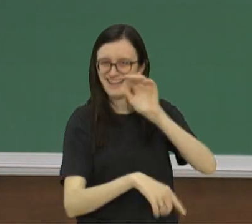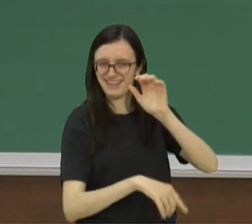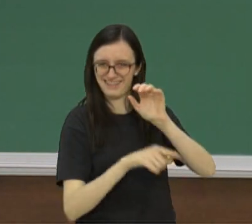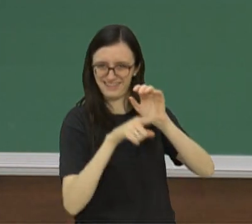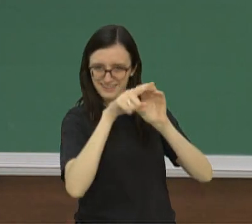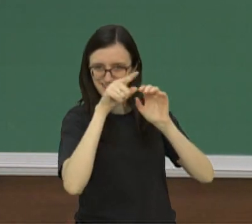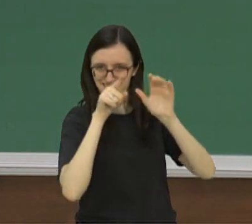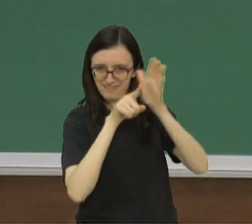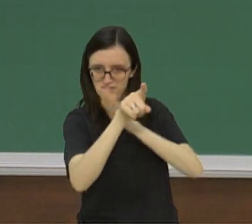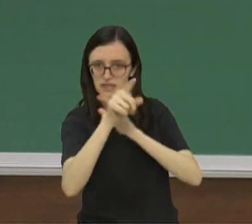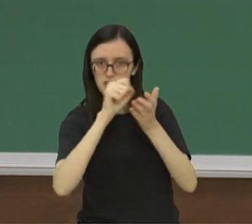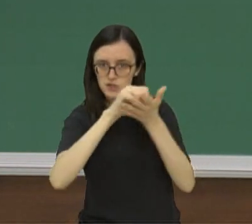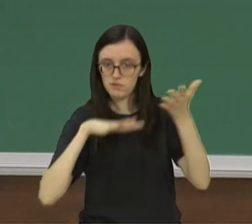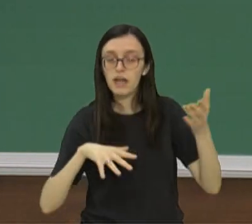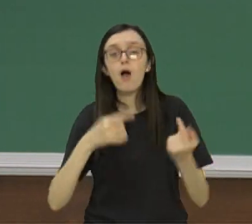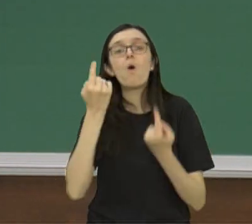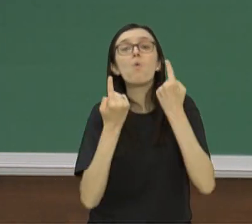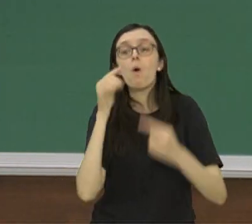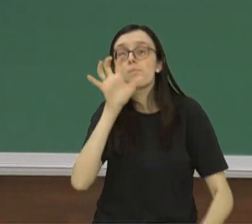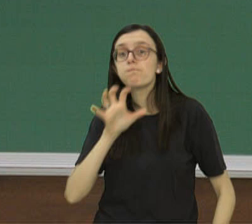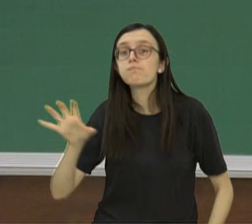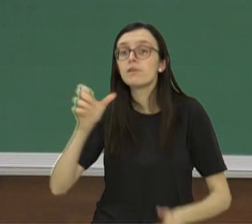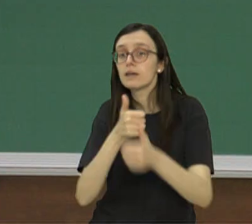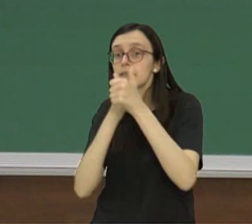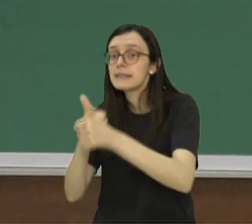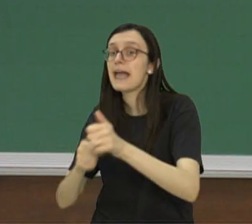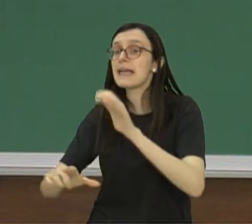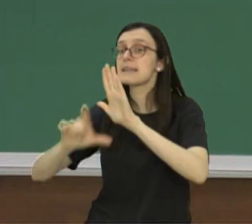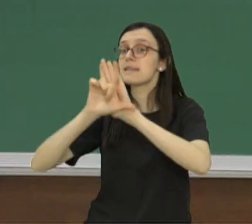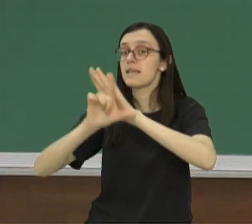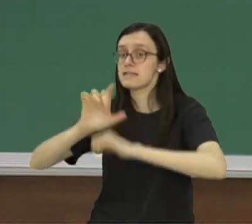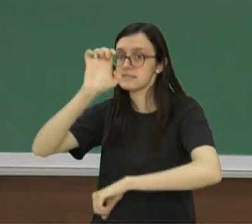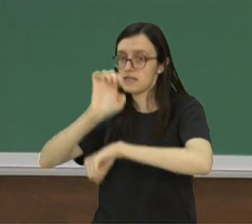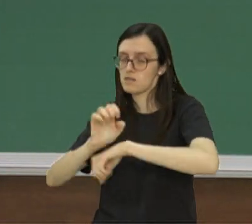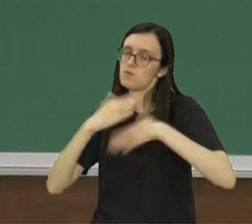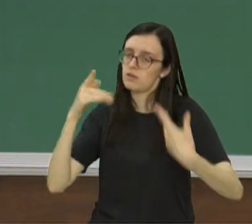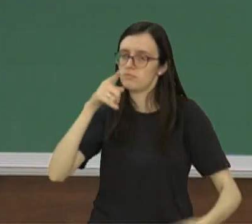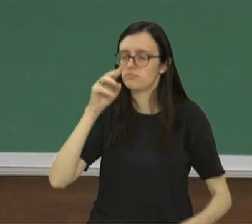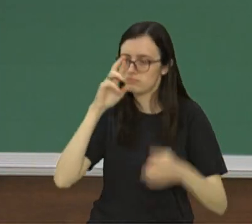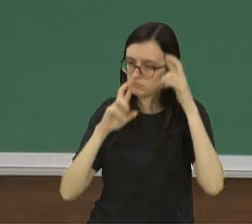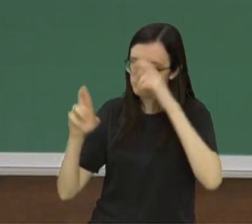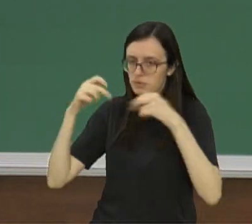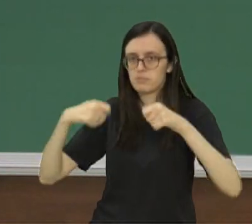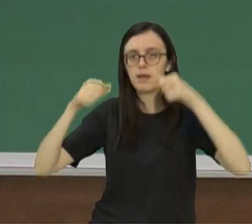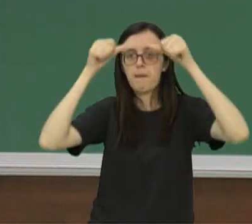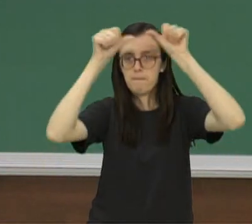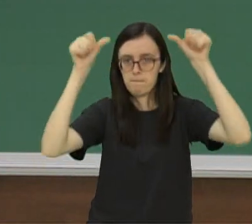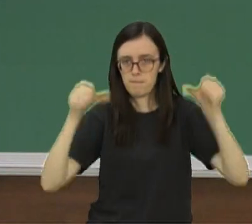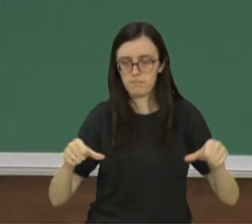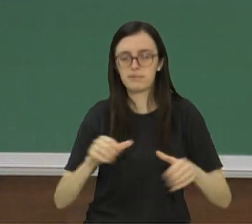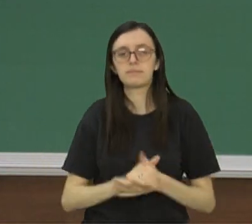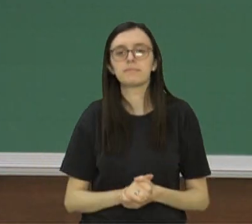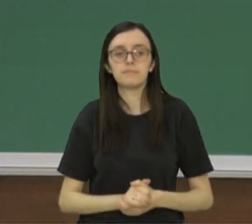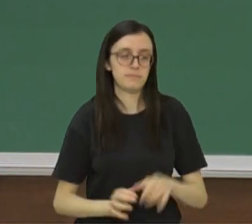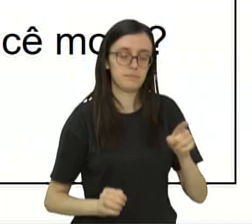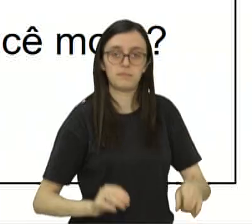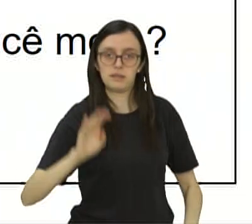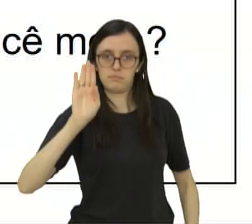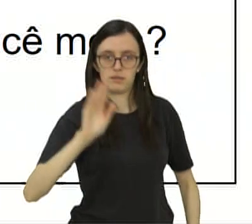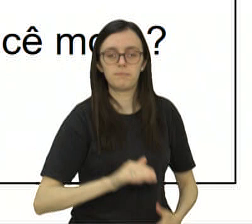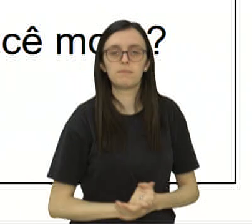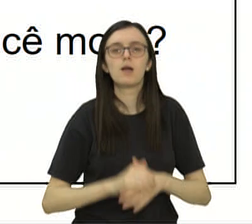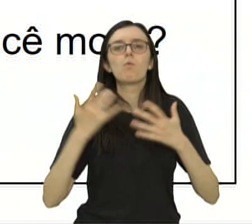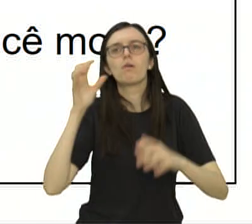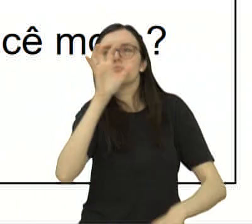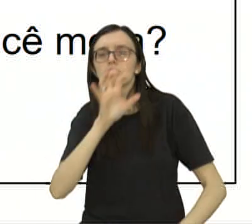qual mesorregião você mora, de acordo com a lei, então você tem que verificar lá no mapa. E letra B, em qual